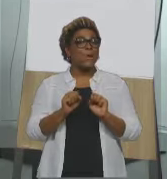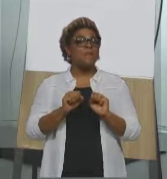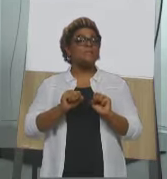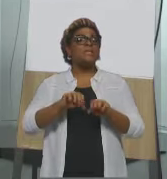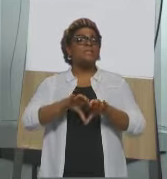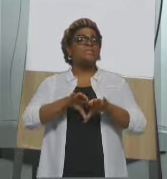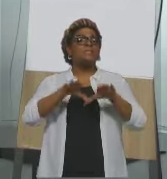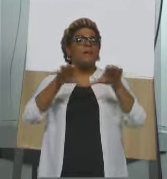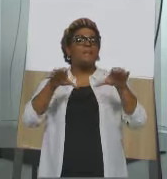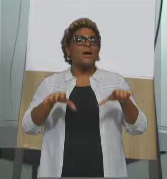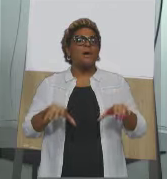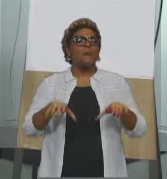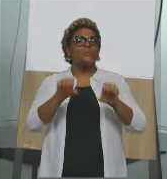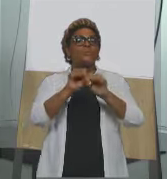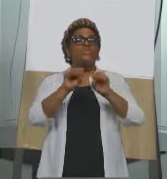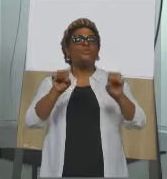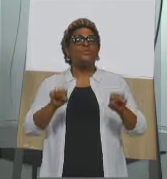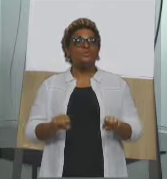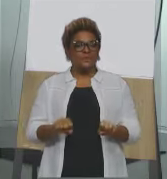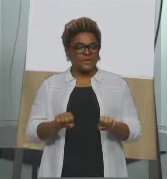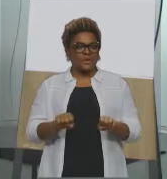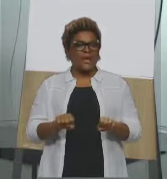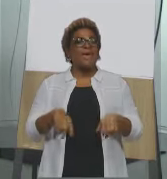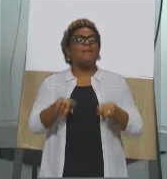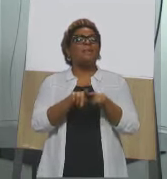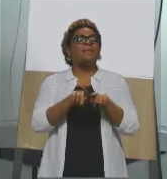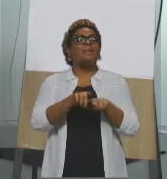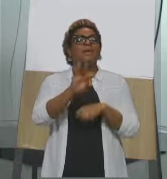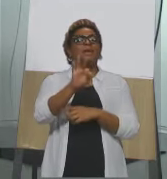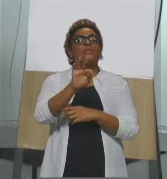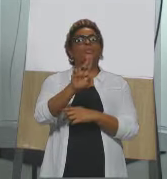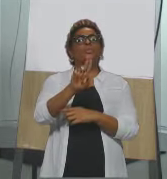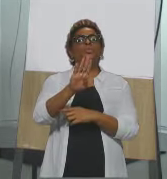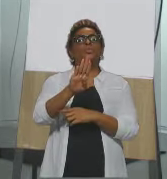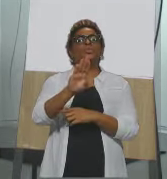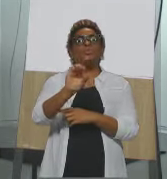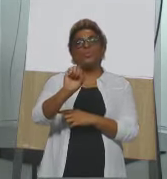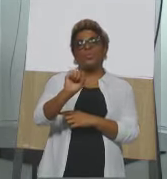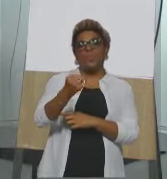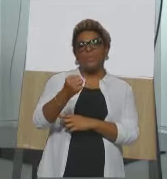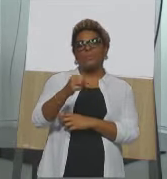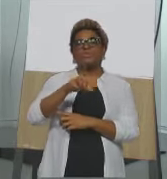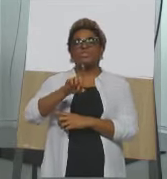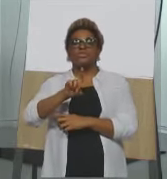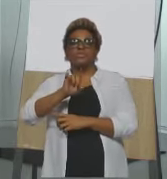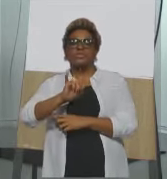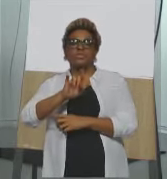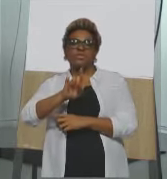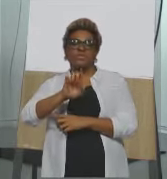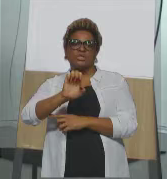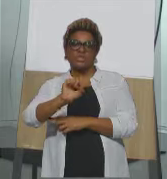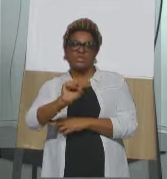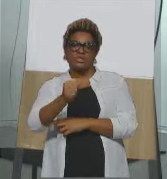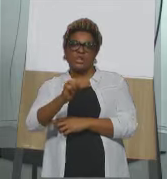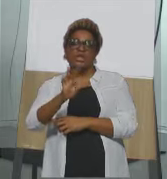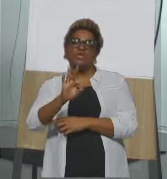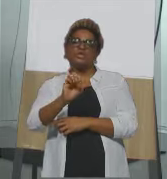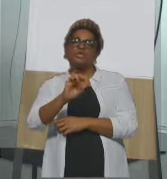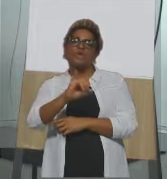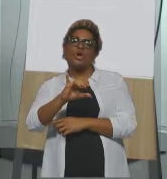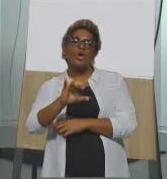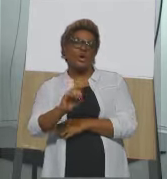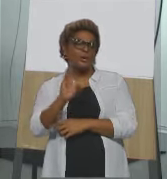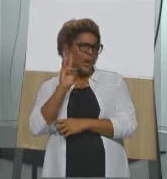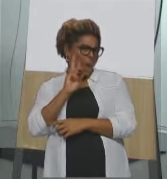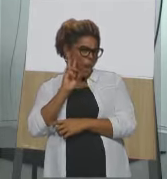anexas e tubo digestório. As estruturas anexas, né, que vão ser essas glândulas aí que eu falei para vocês,